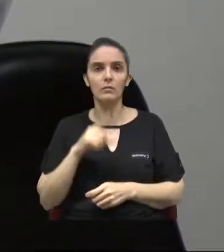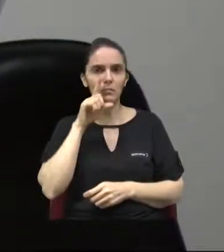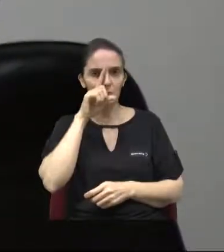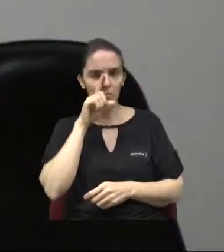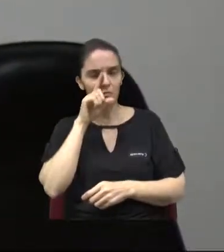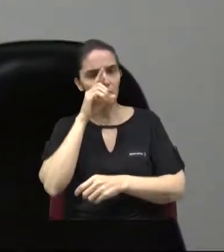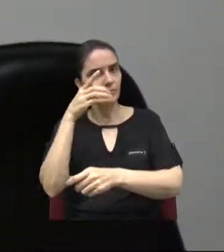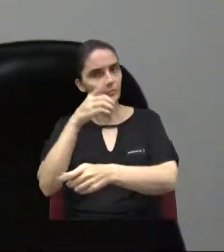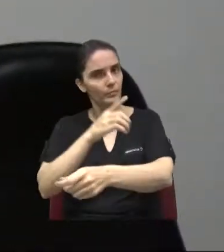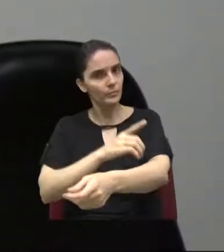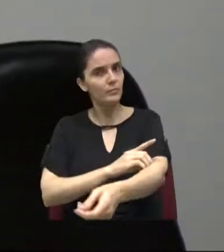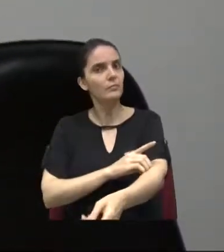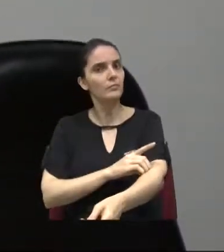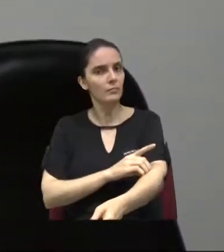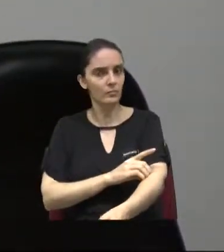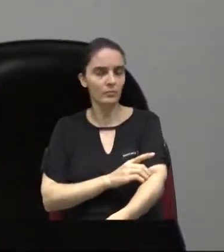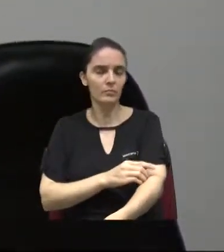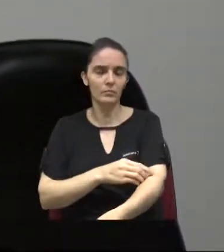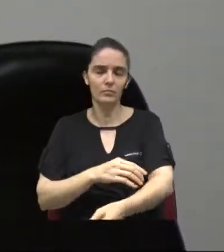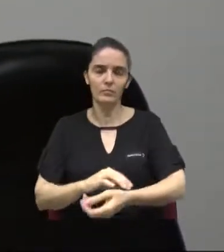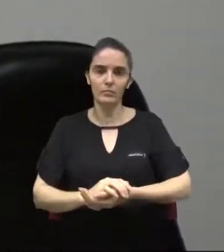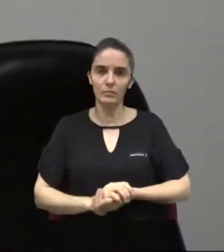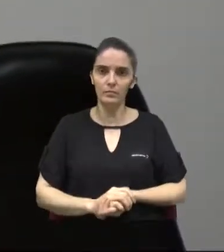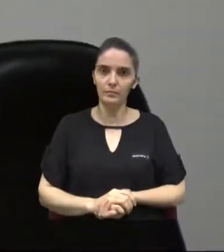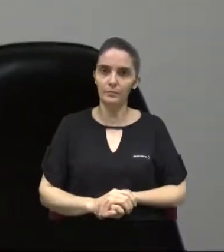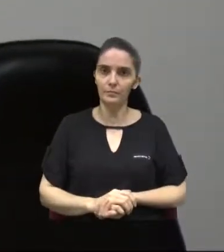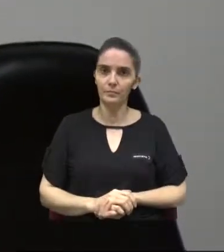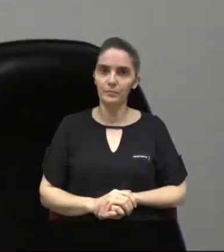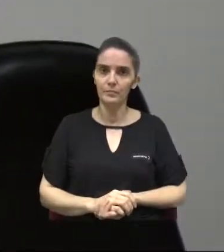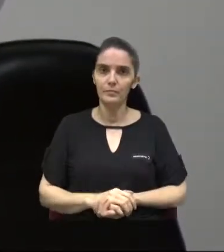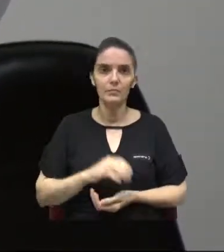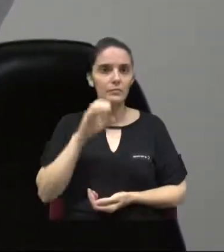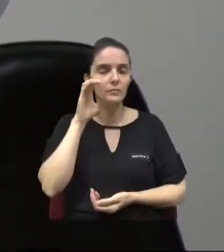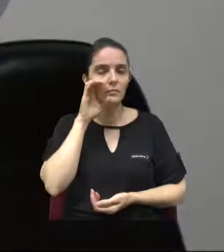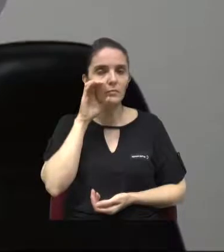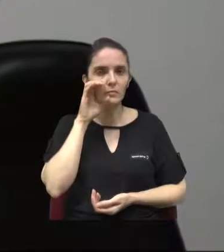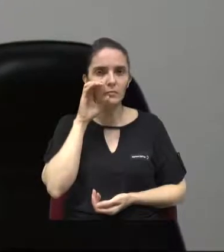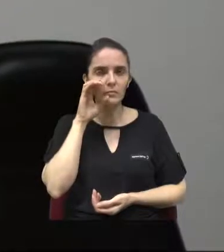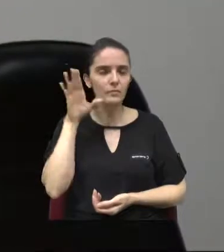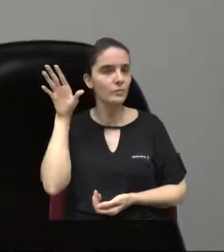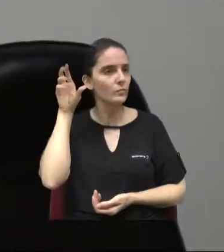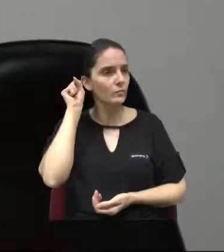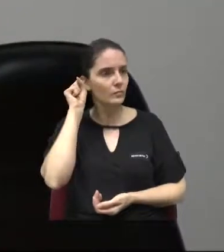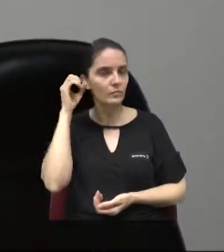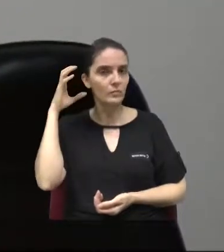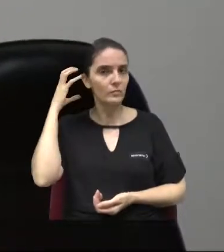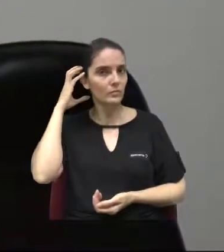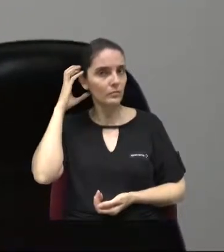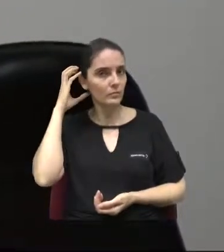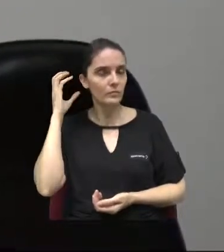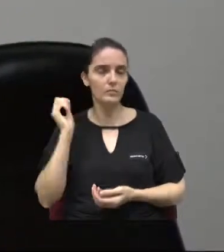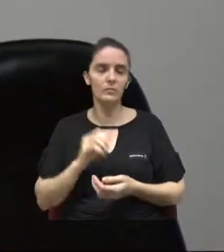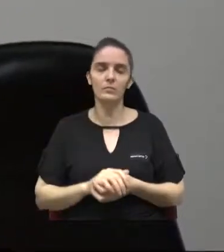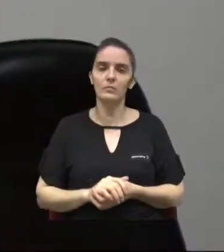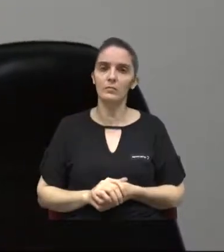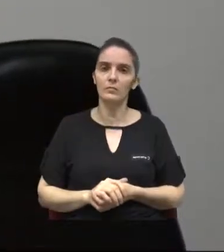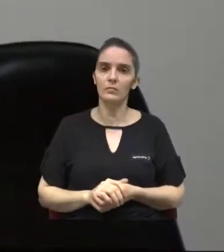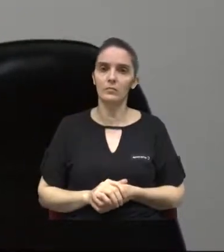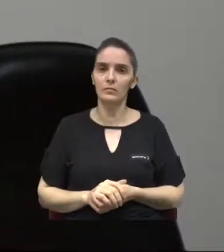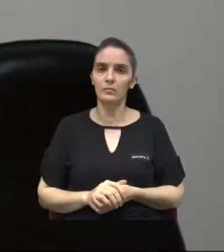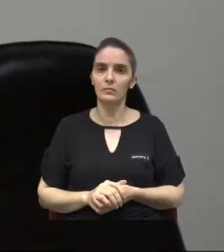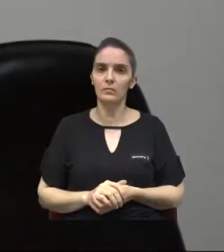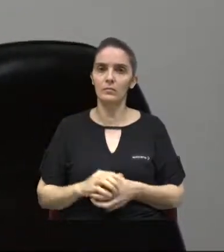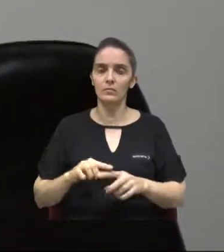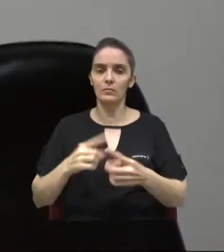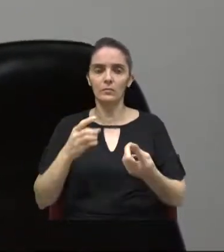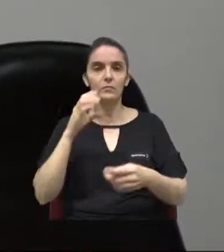no nosso município. Então, eu tenho ouvido, acho que eu ouvi numa rádio, mas eu gostaria que eles pudessem apresentar para essa